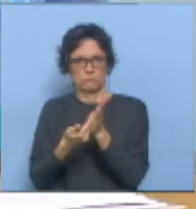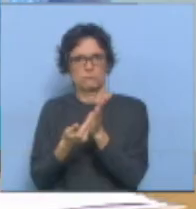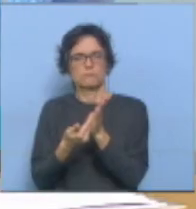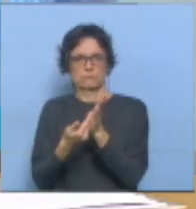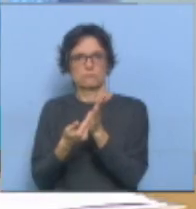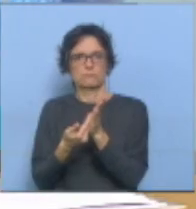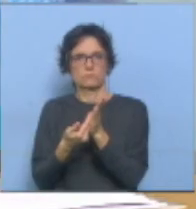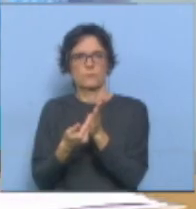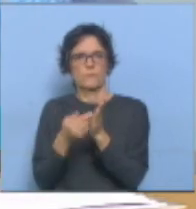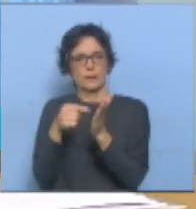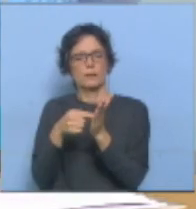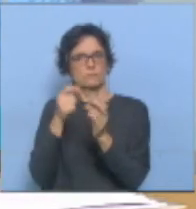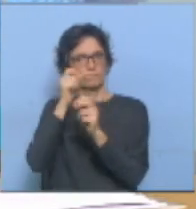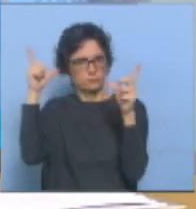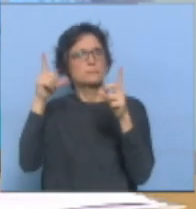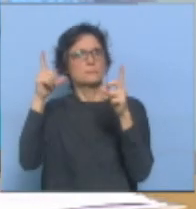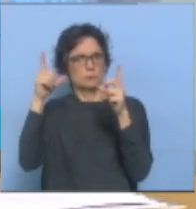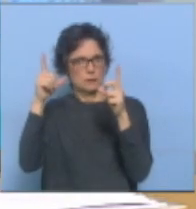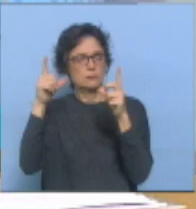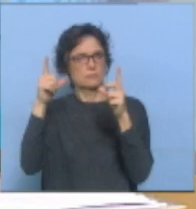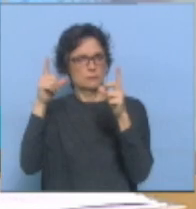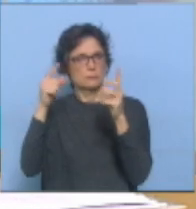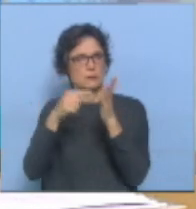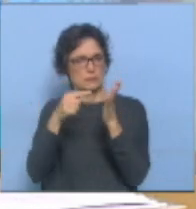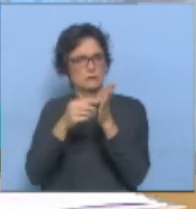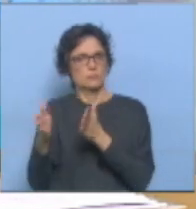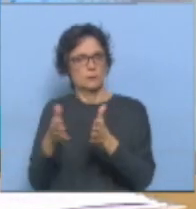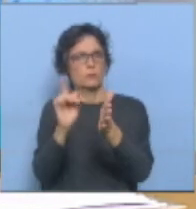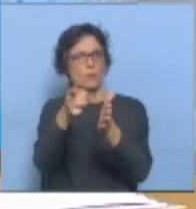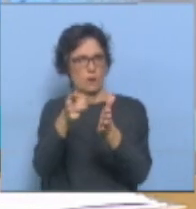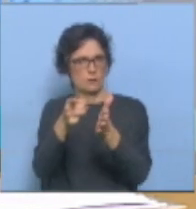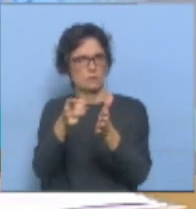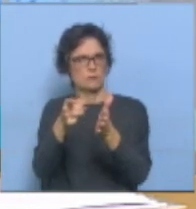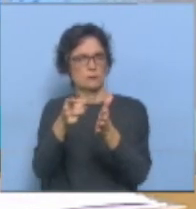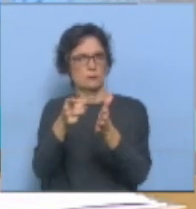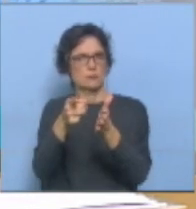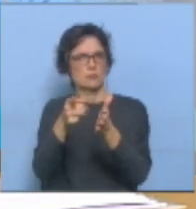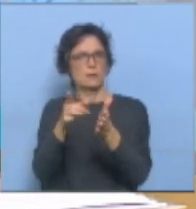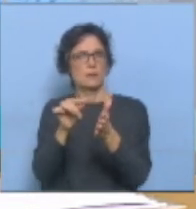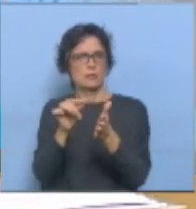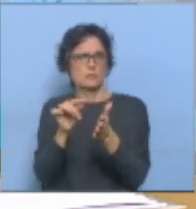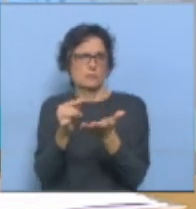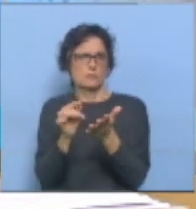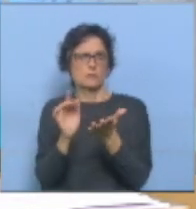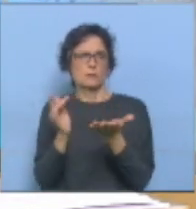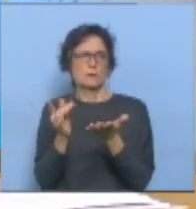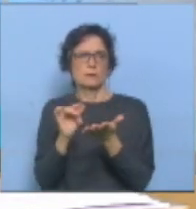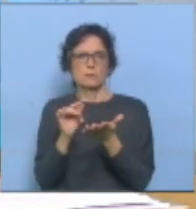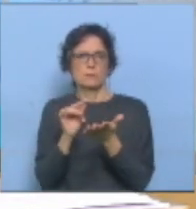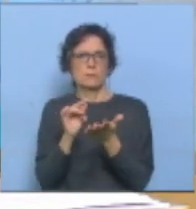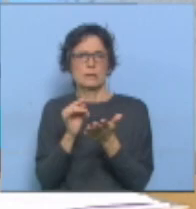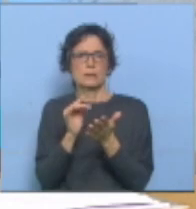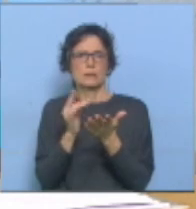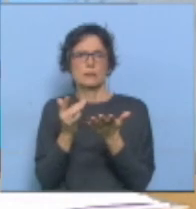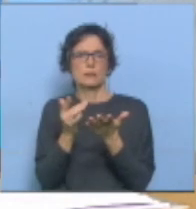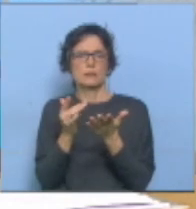que, atenção, é preciso caminhar por aqui, e isso será independentemente do resultado na Assembleia da República